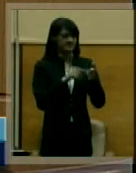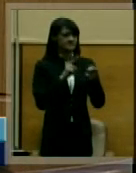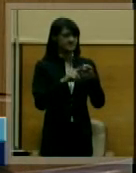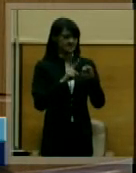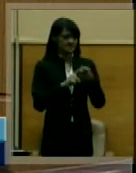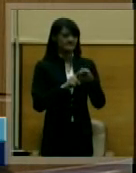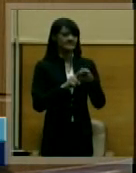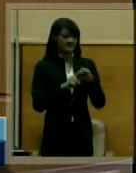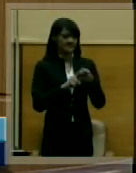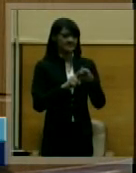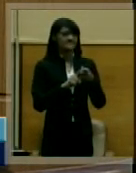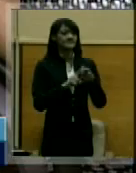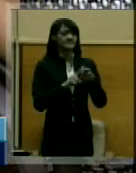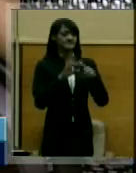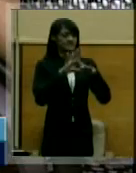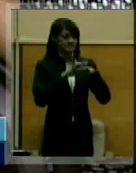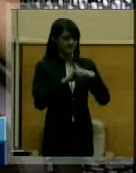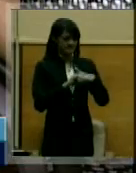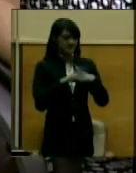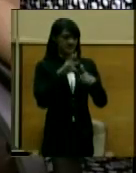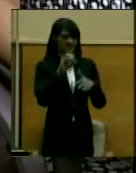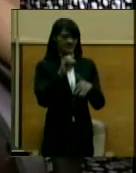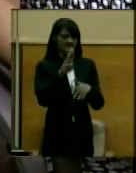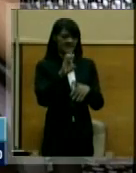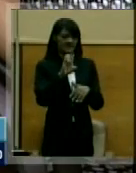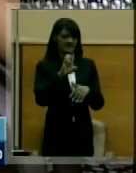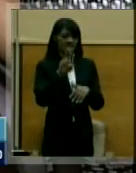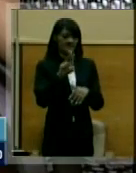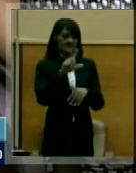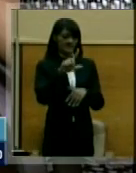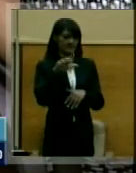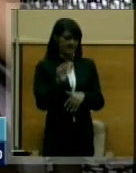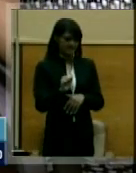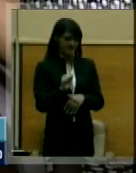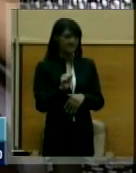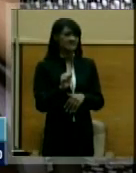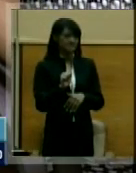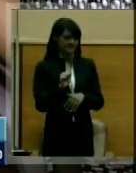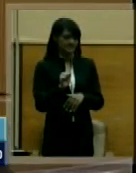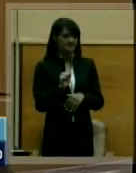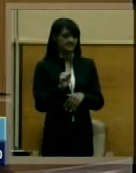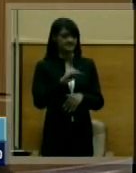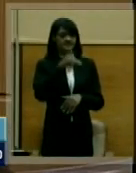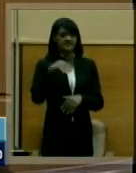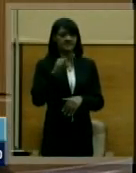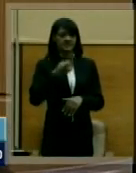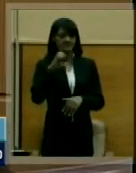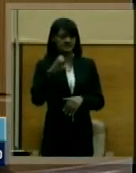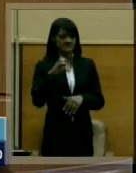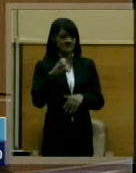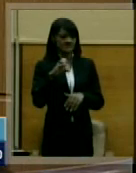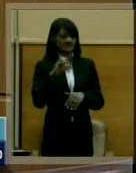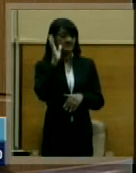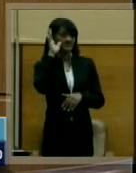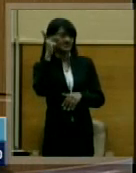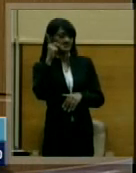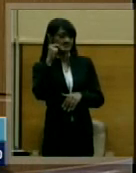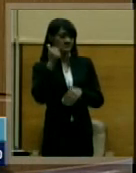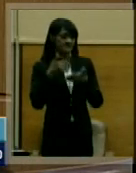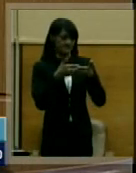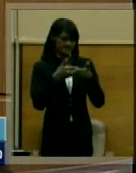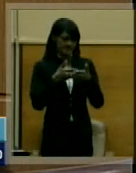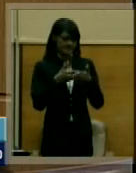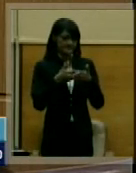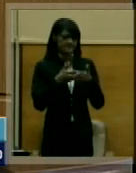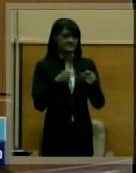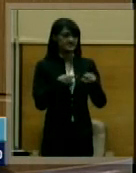durante a gestação. José Carlos Vitorino, uma paralisia infantil. José Fernando dos Santos, uma